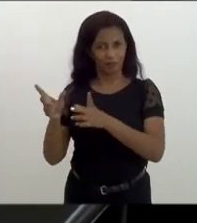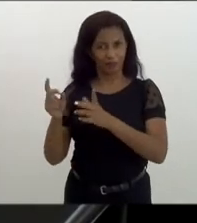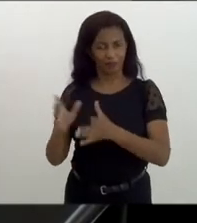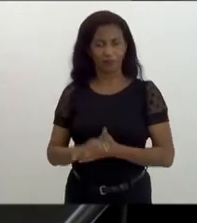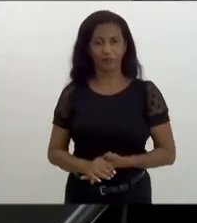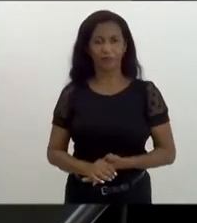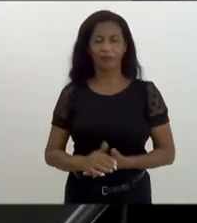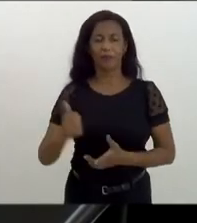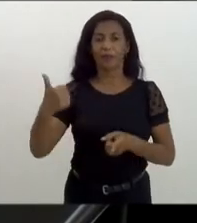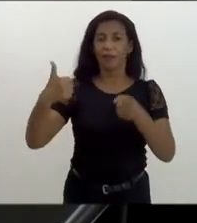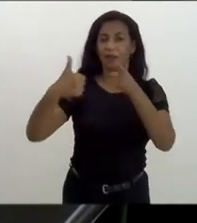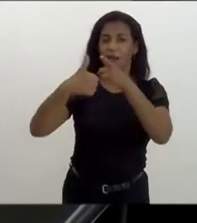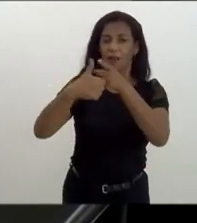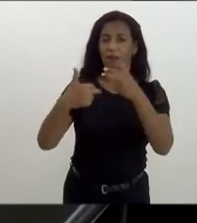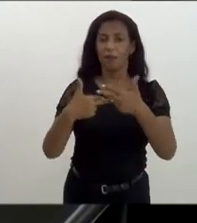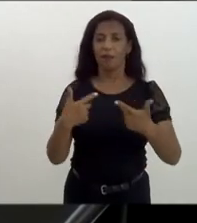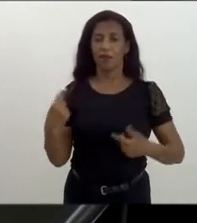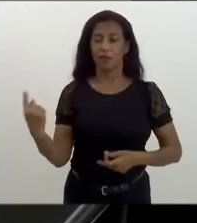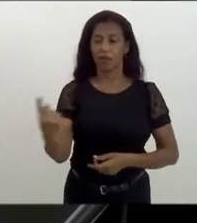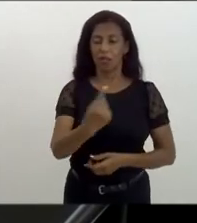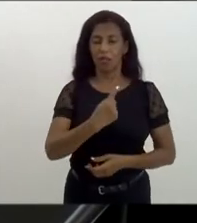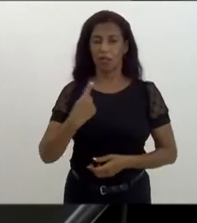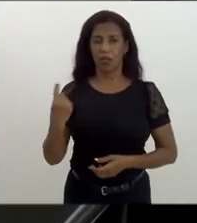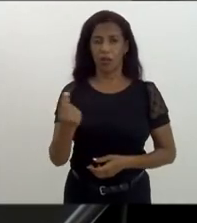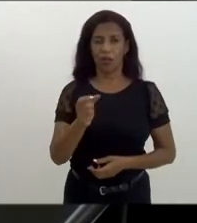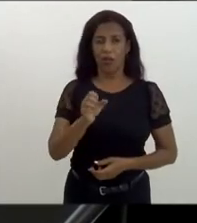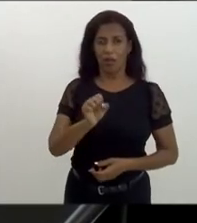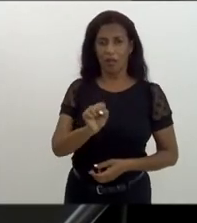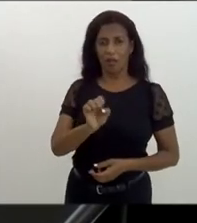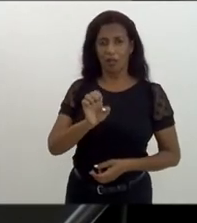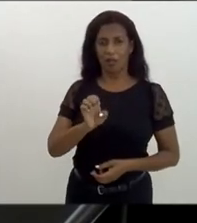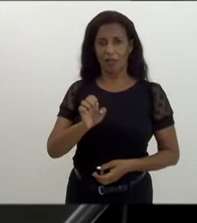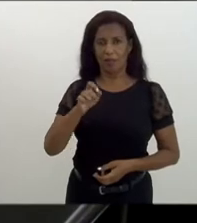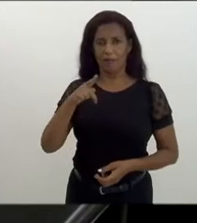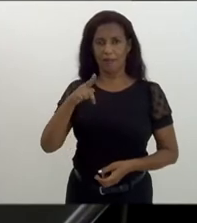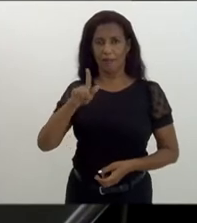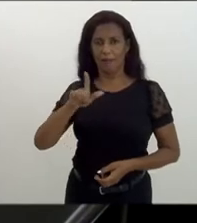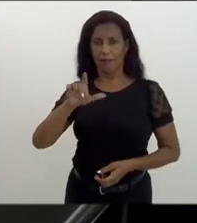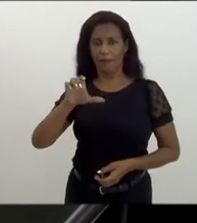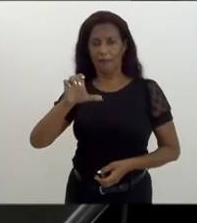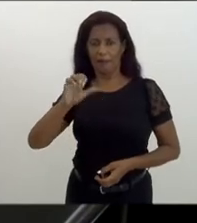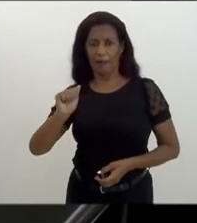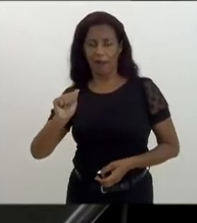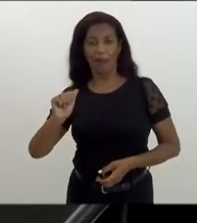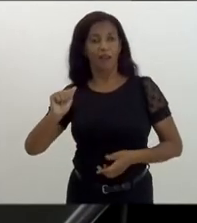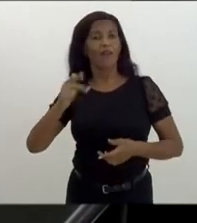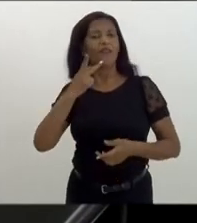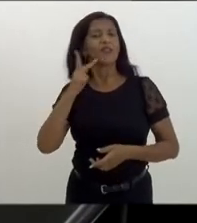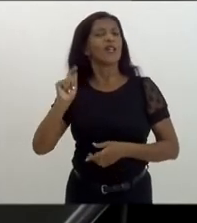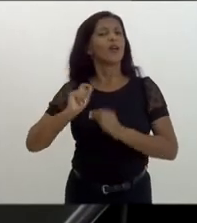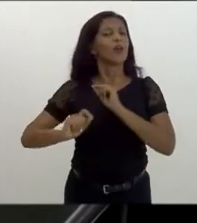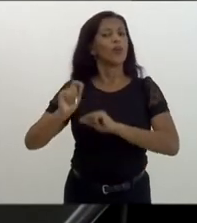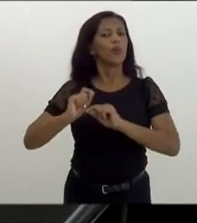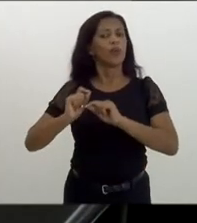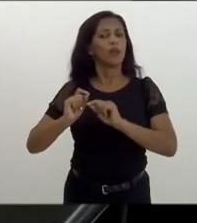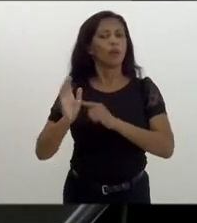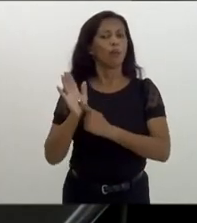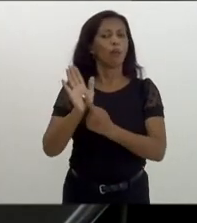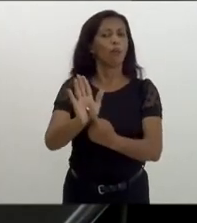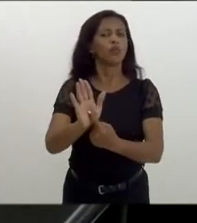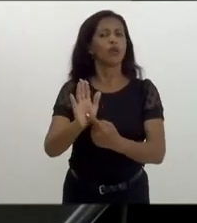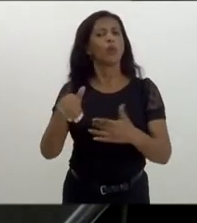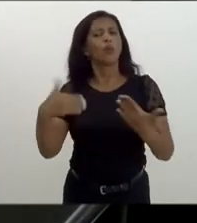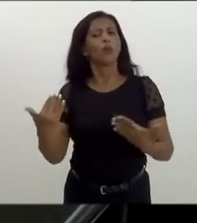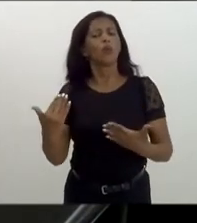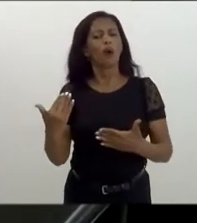isso a primeira coisa que nós da Seplag pretendemos fazer é apresentar Qual é o processo